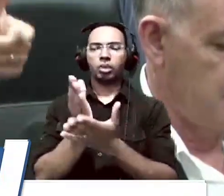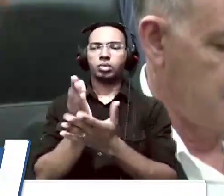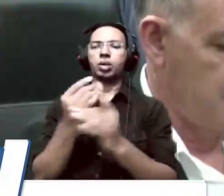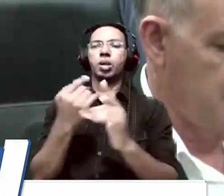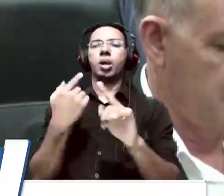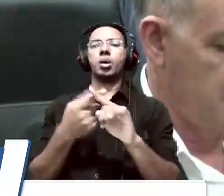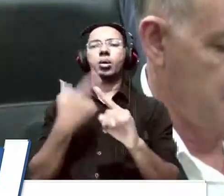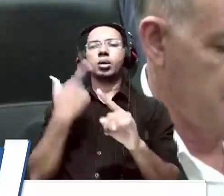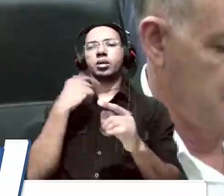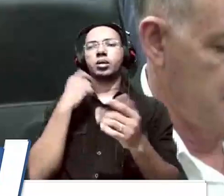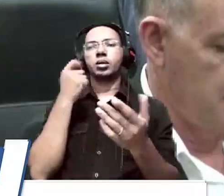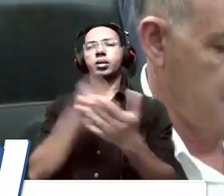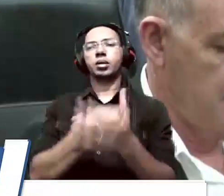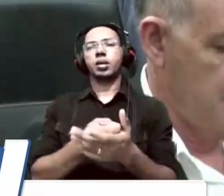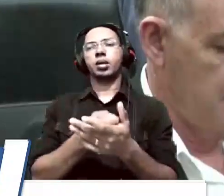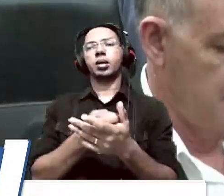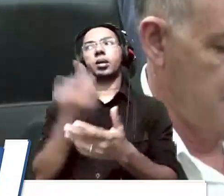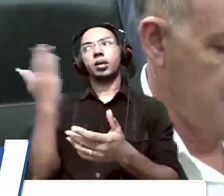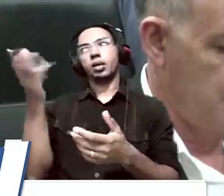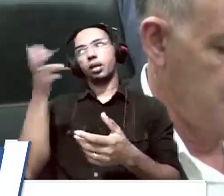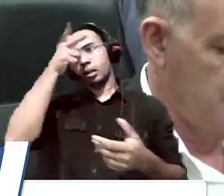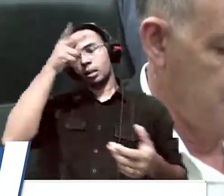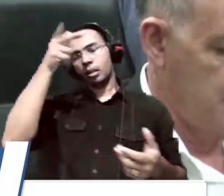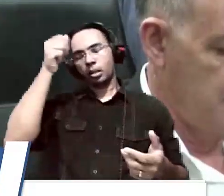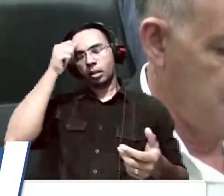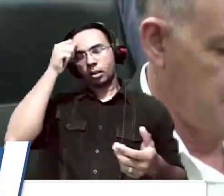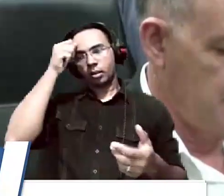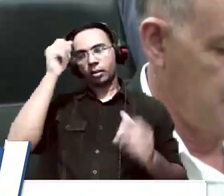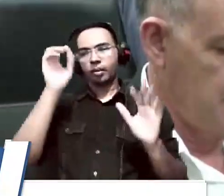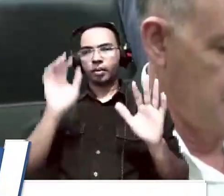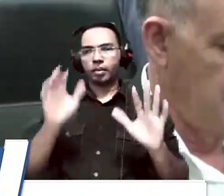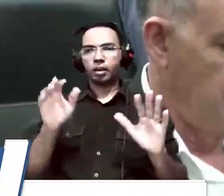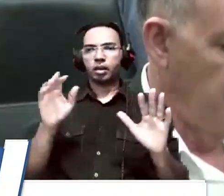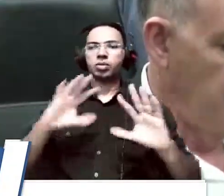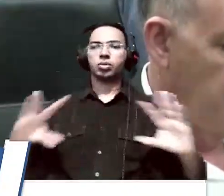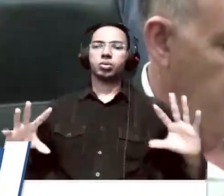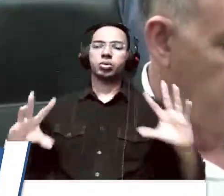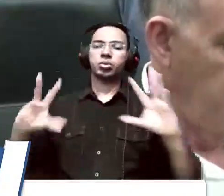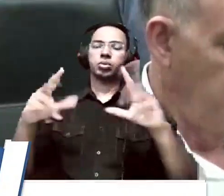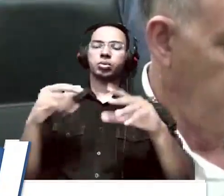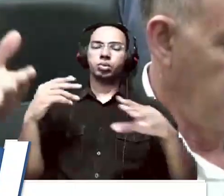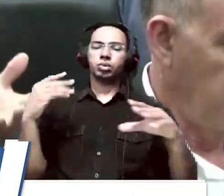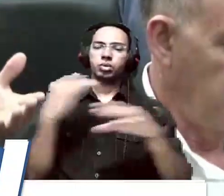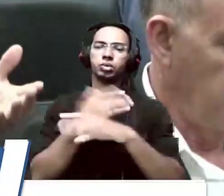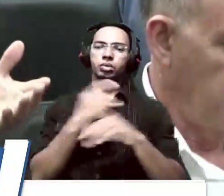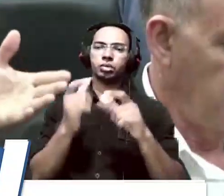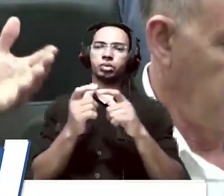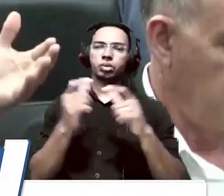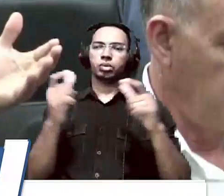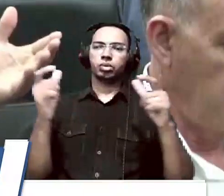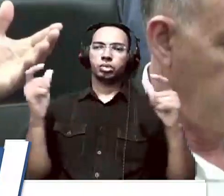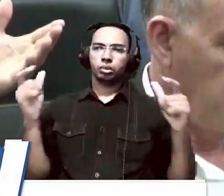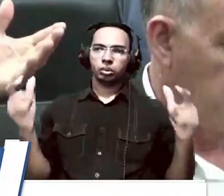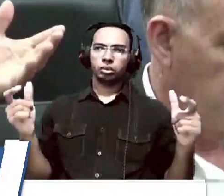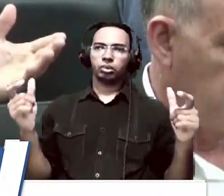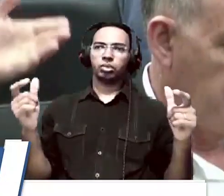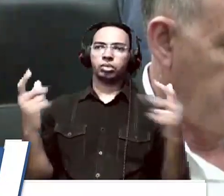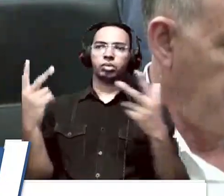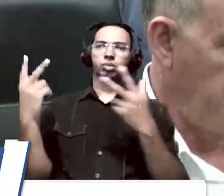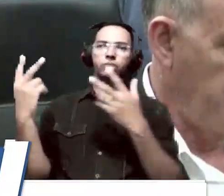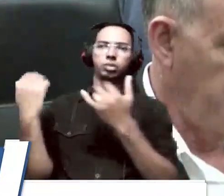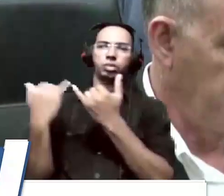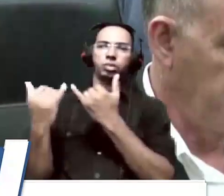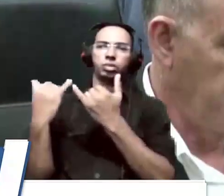esse transporte seria a prefeitura. Todas as cidades, grandes cidades, no nível da cidade